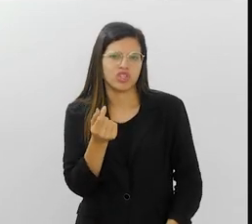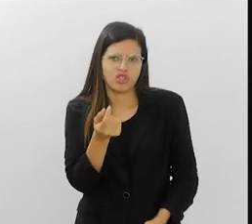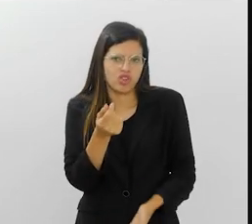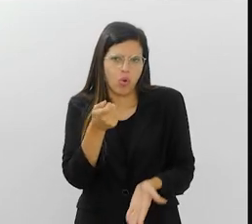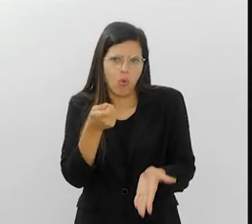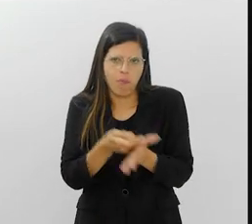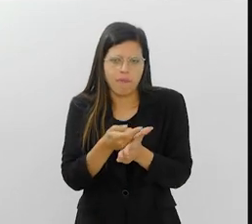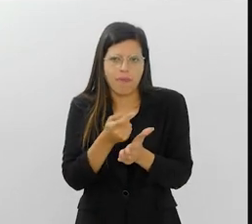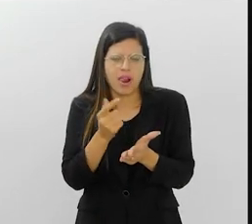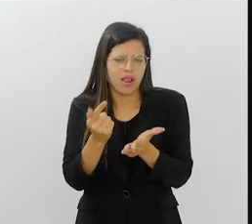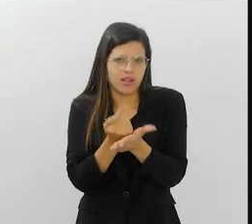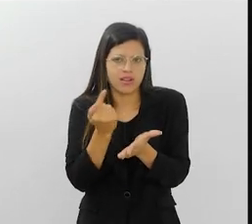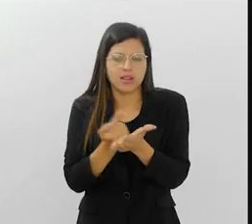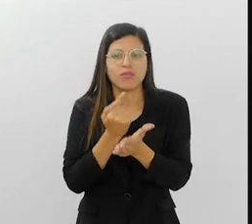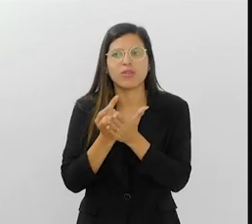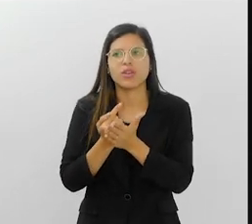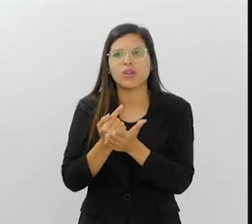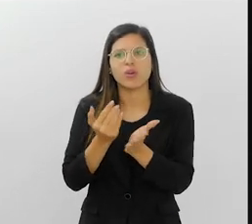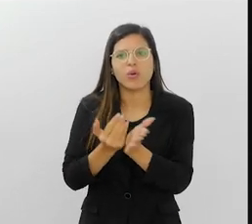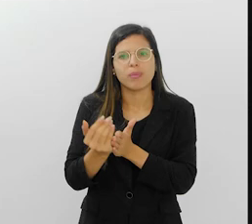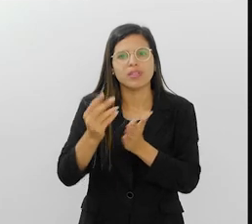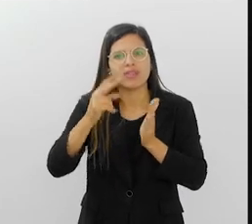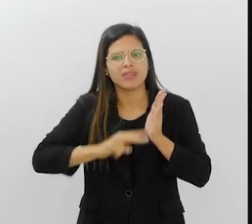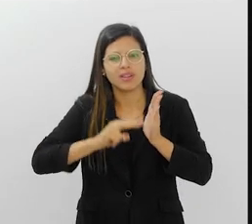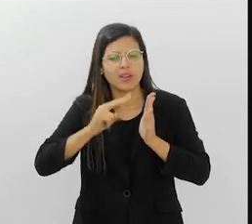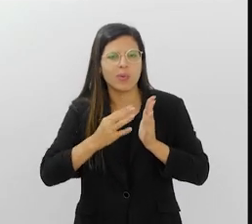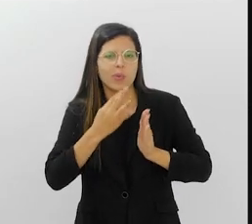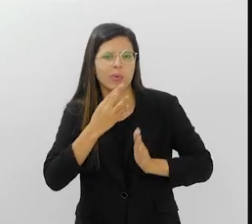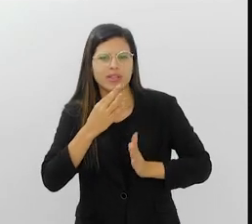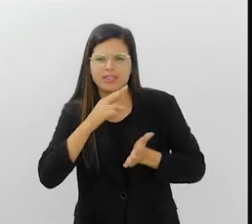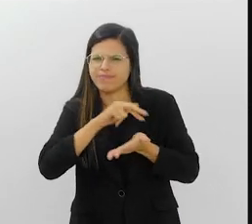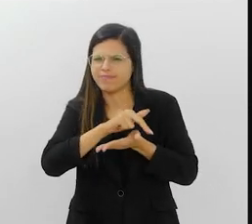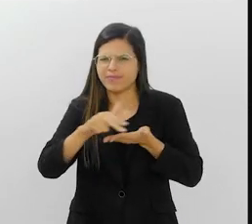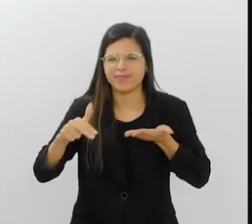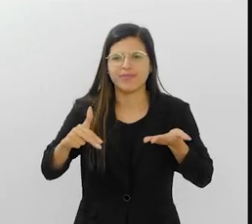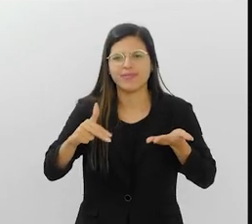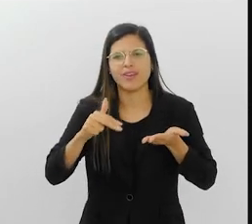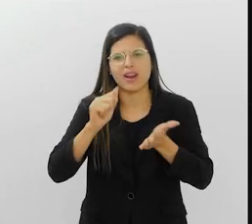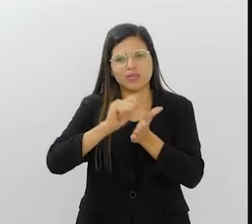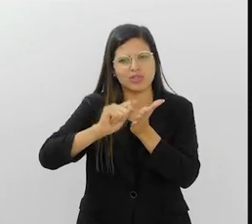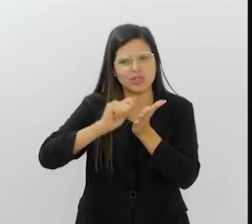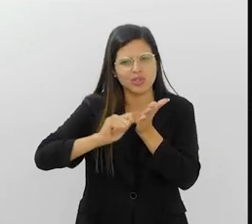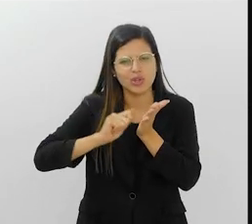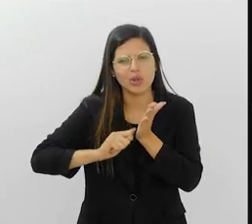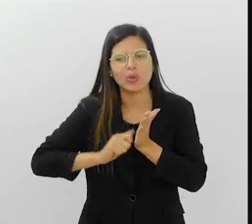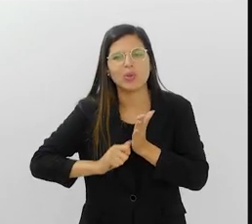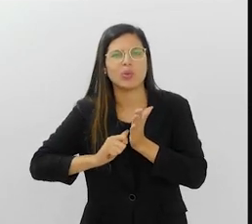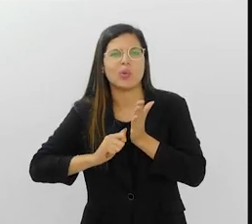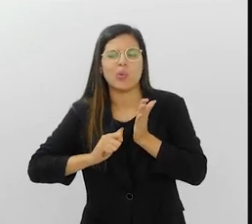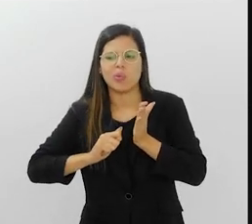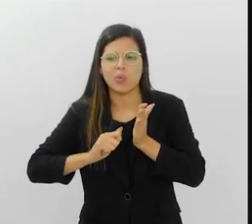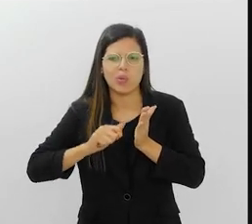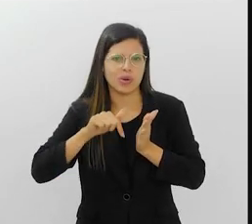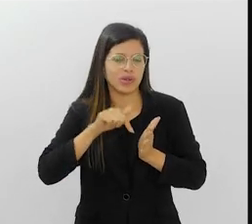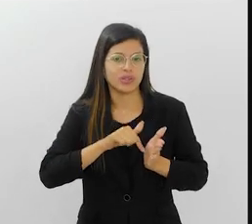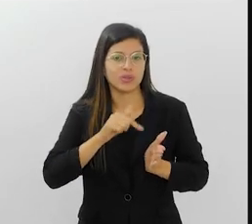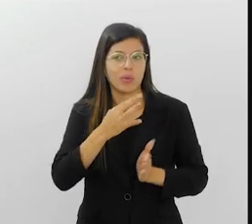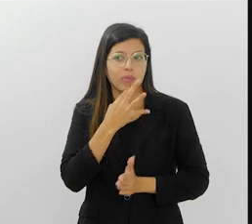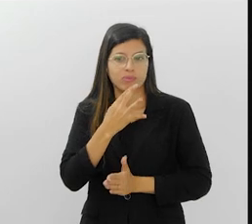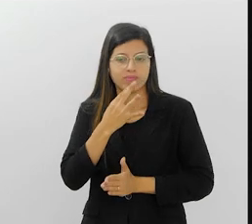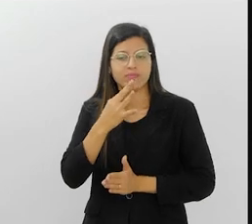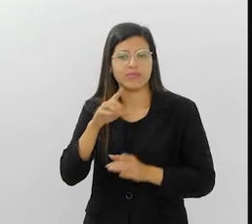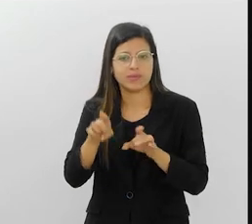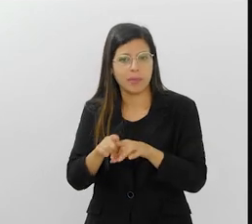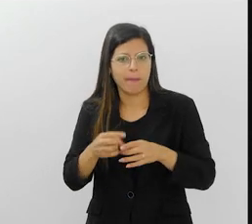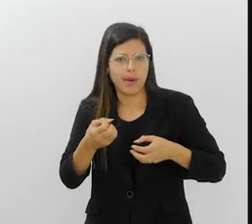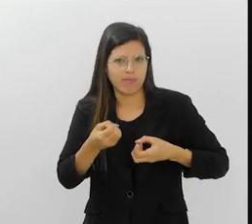livro, e começava a ler os livros. Então, ali eu conheci Manuel Bandeira, Castro Alves, Casimiro de Abreu. Eu conheci um